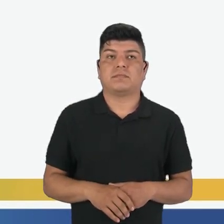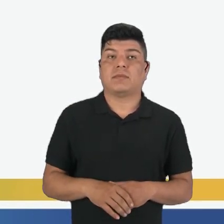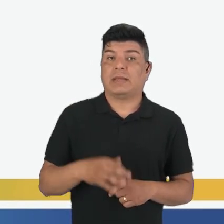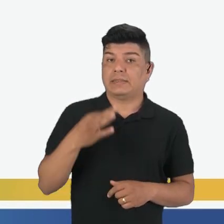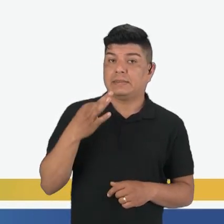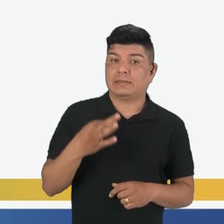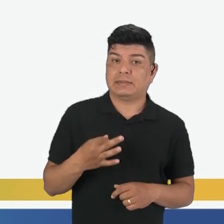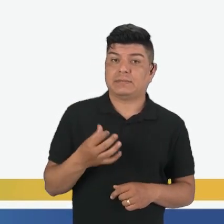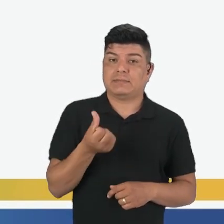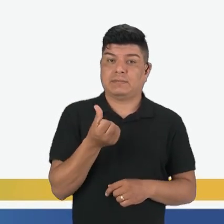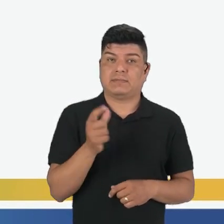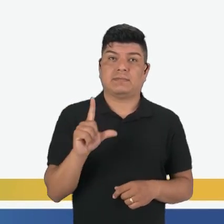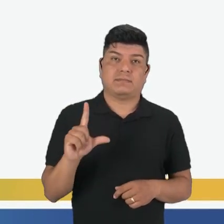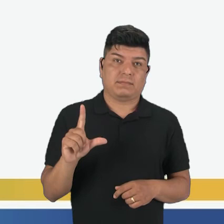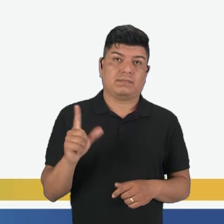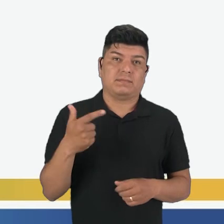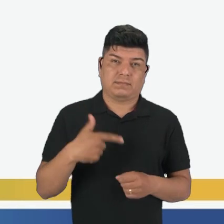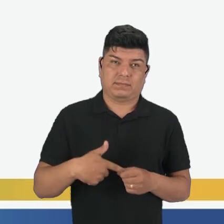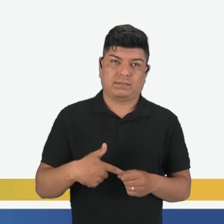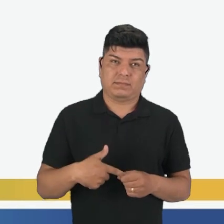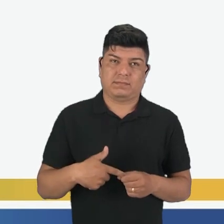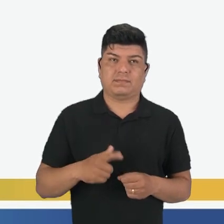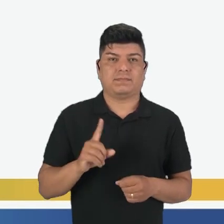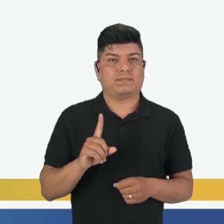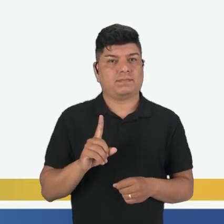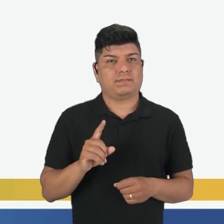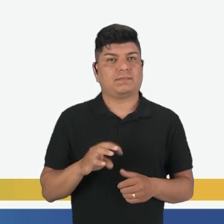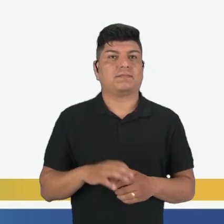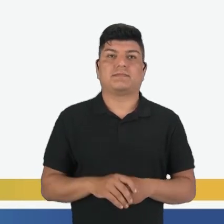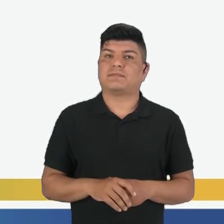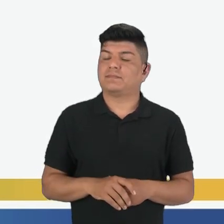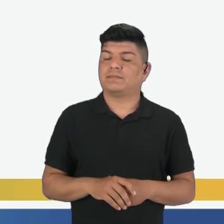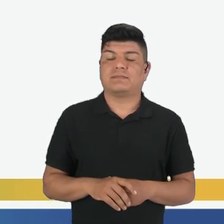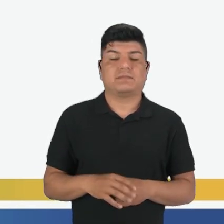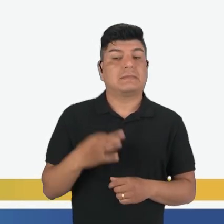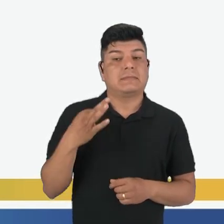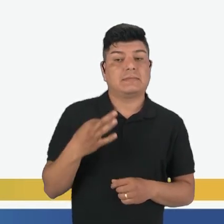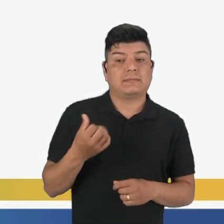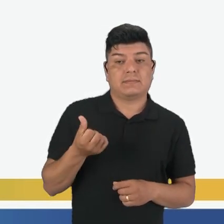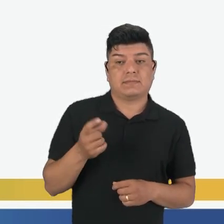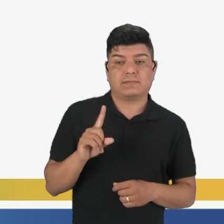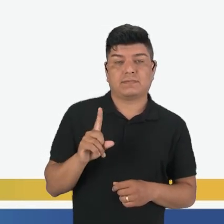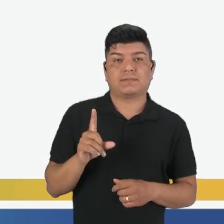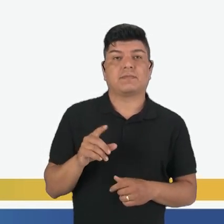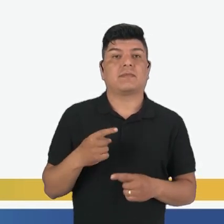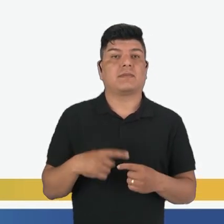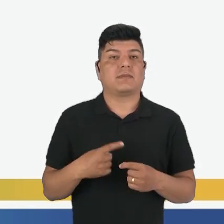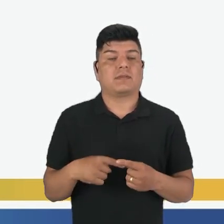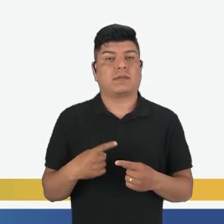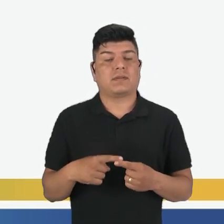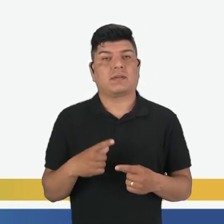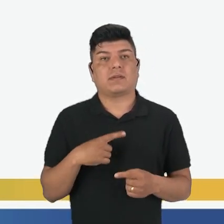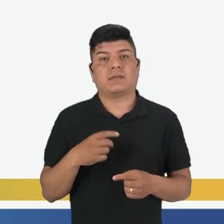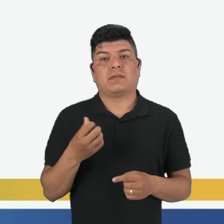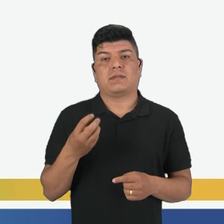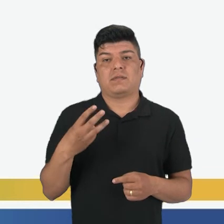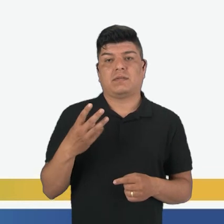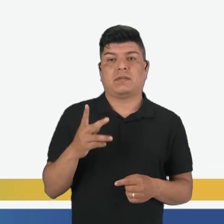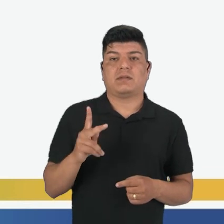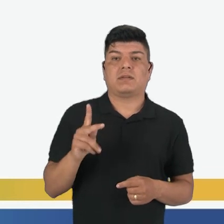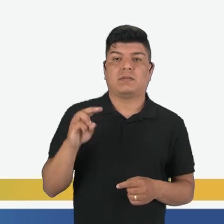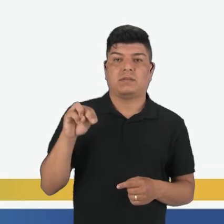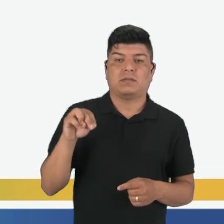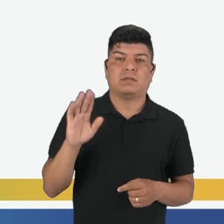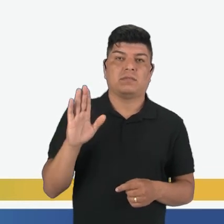litros. Exatamente 6 litros de gasolina, também exatamente 6 litros não é, porque tem os 3 quilômetros